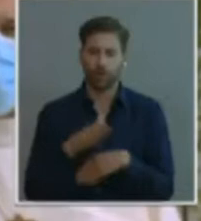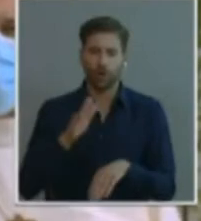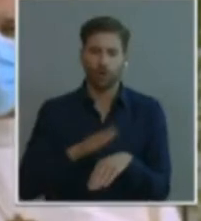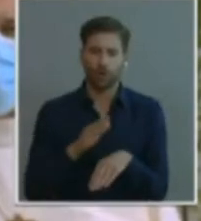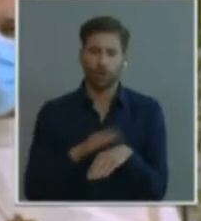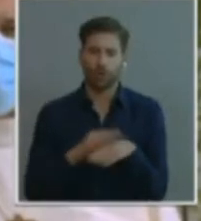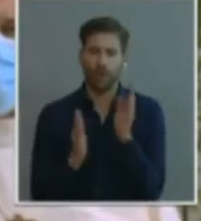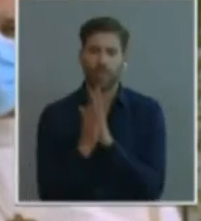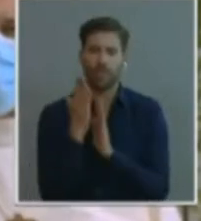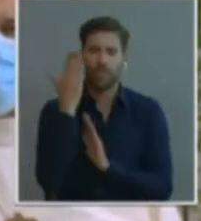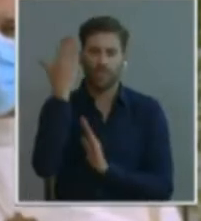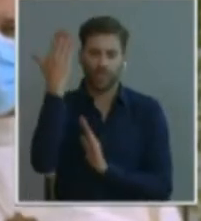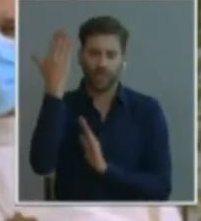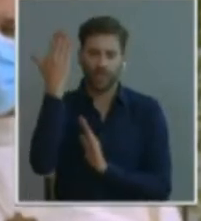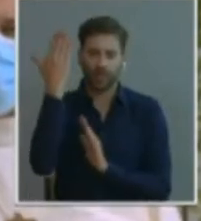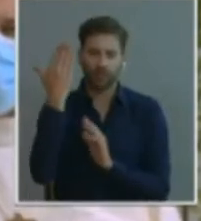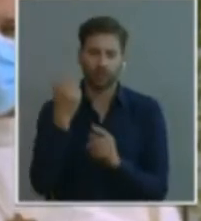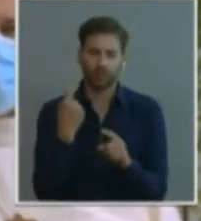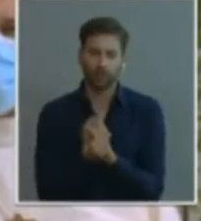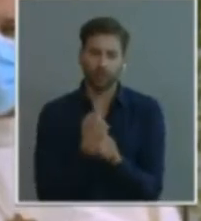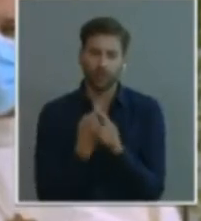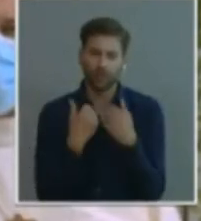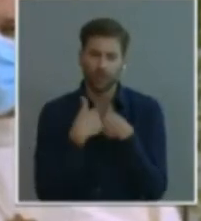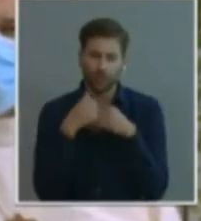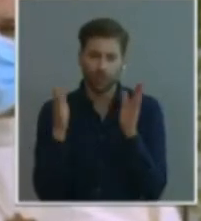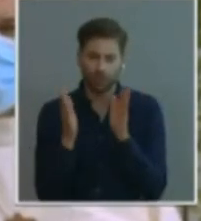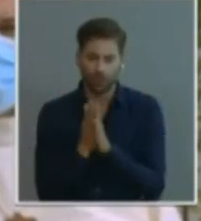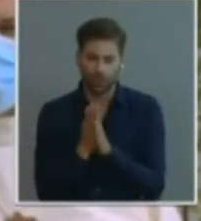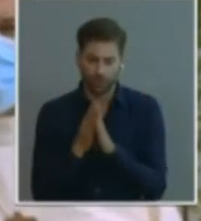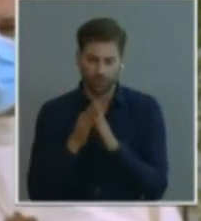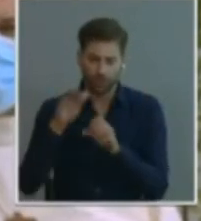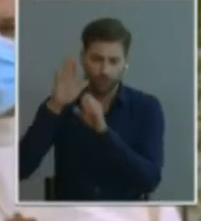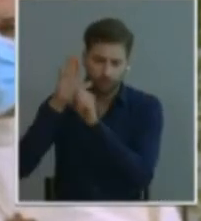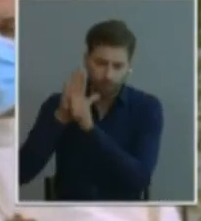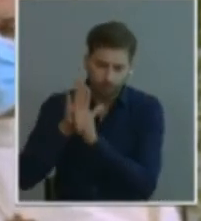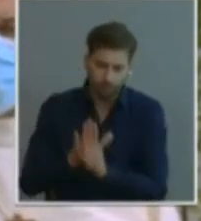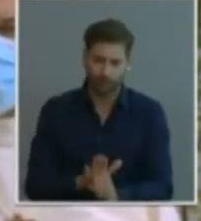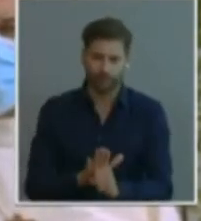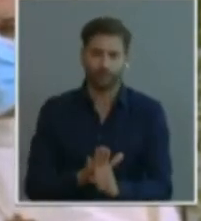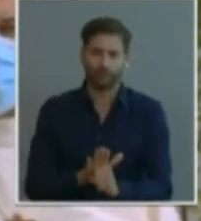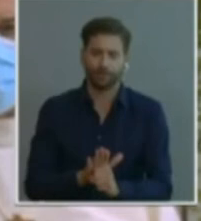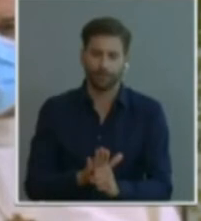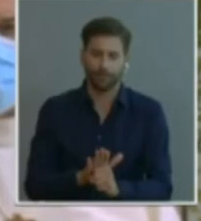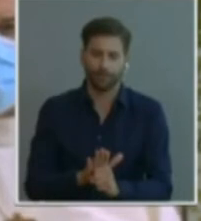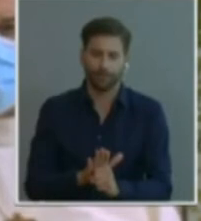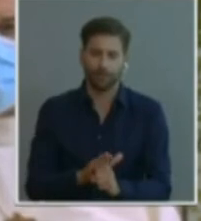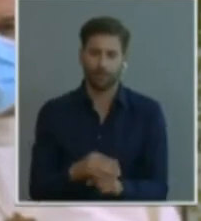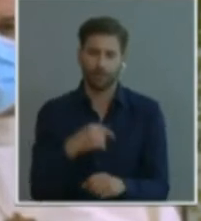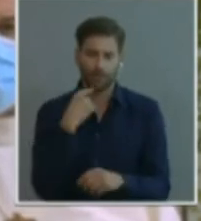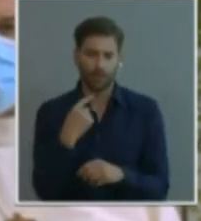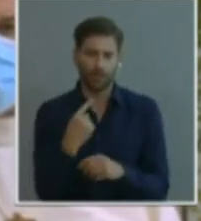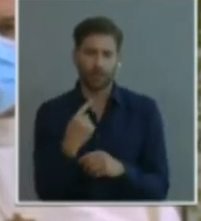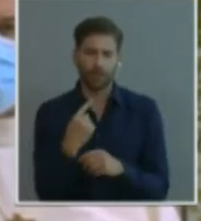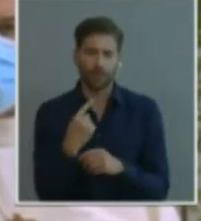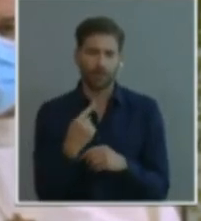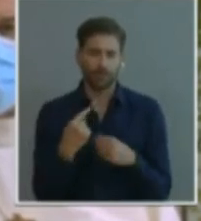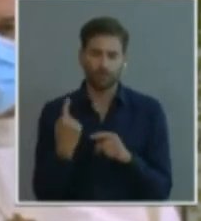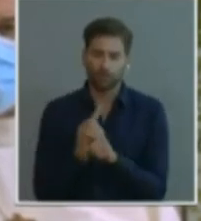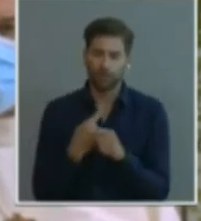tudo colocou debaixo dos seus pés. Mas quando se diz que tudo lhe está